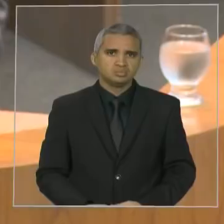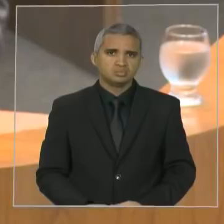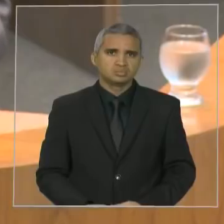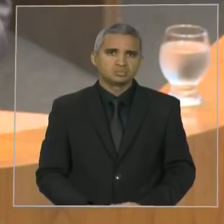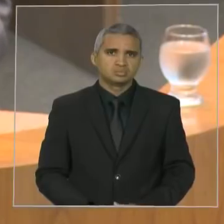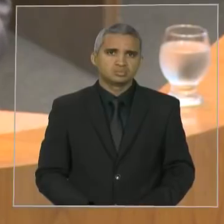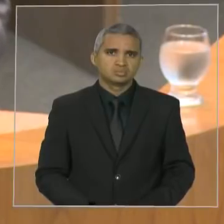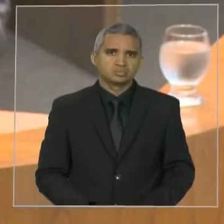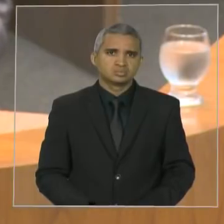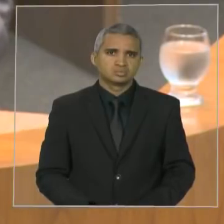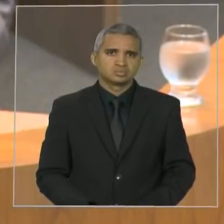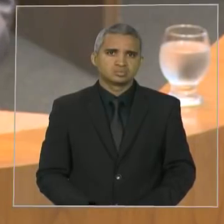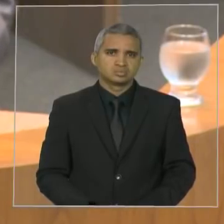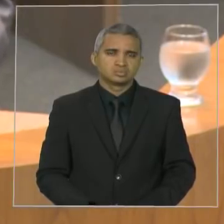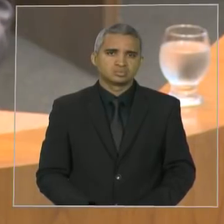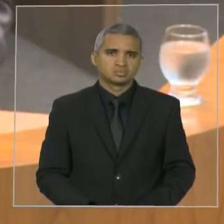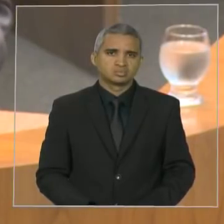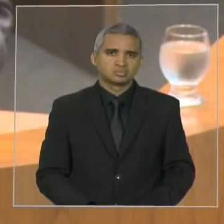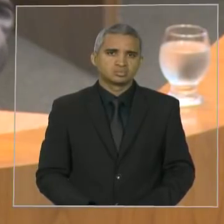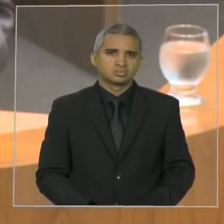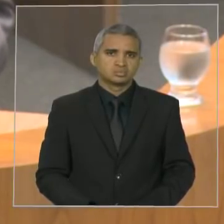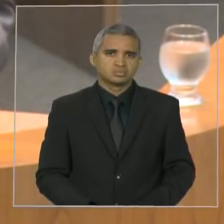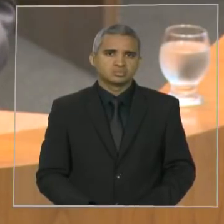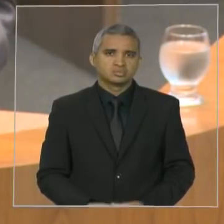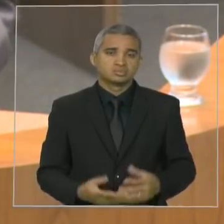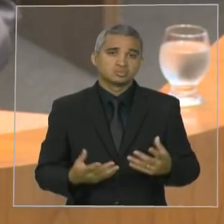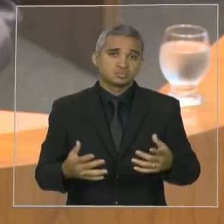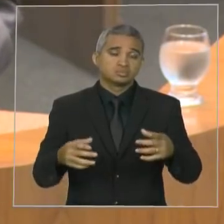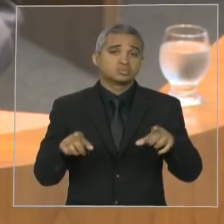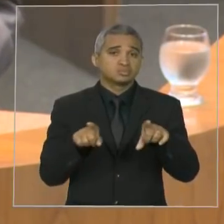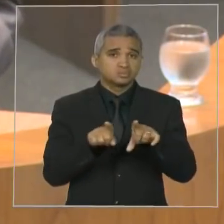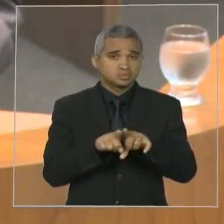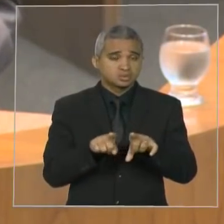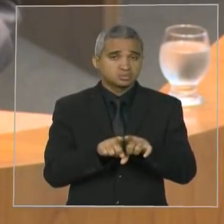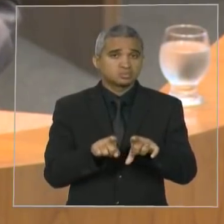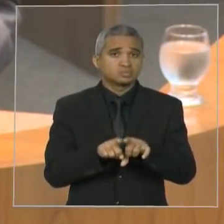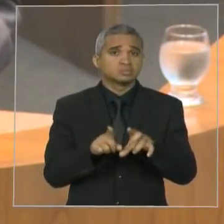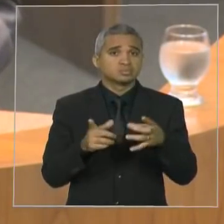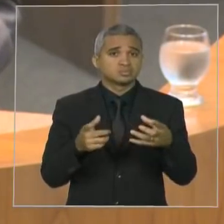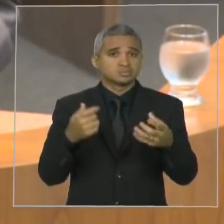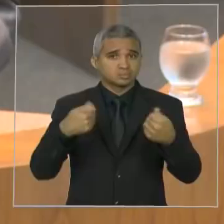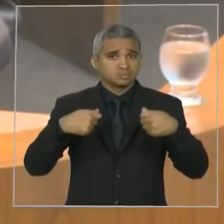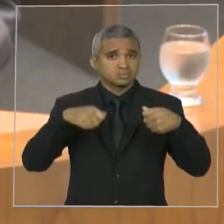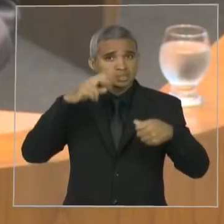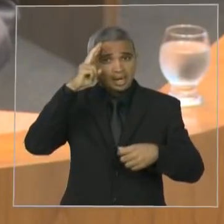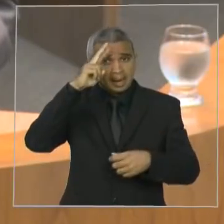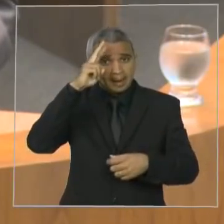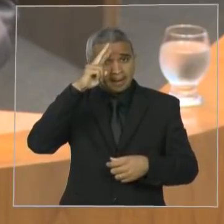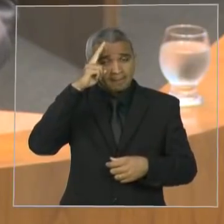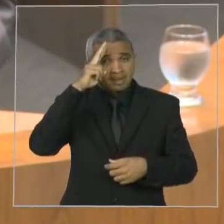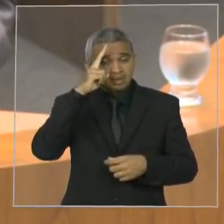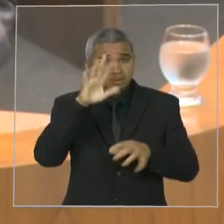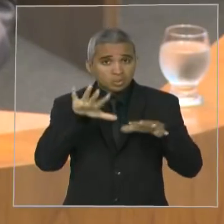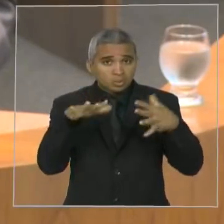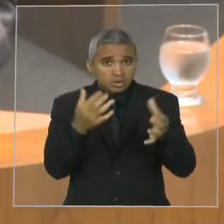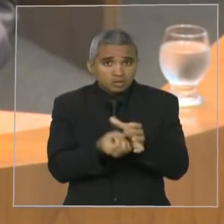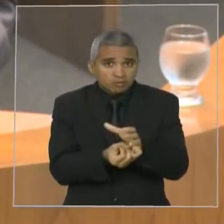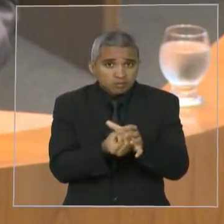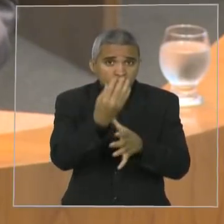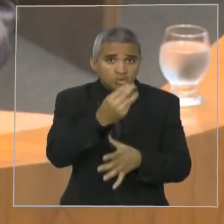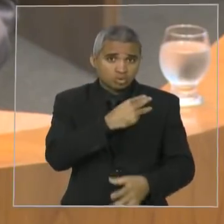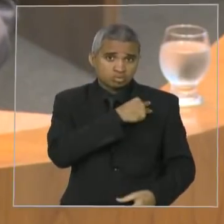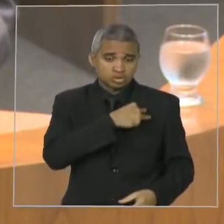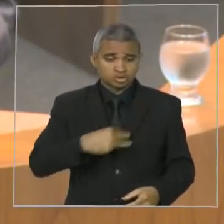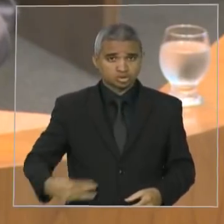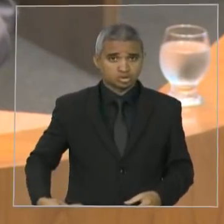A segurança ser um ministério, não tem um ministro para brigar por dinheiro para os estados, como tem para a